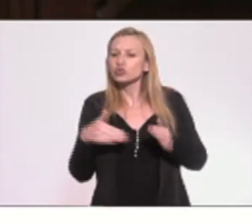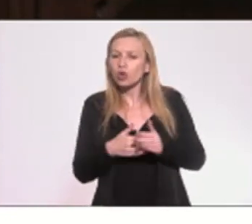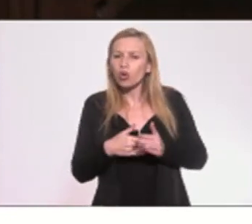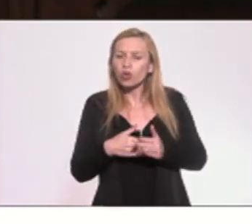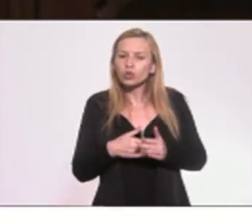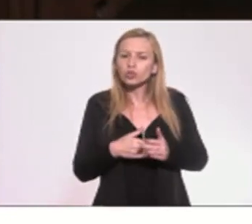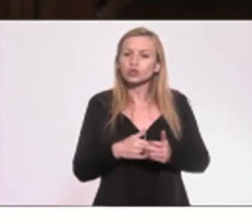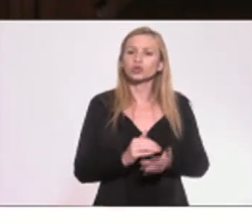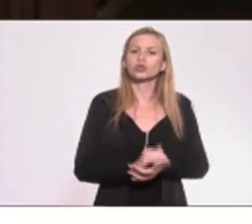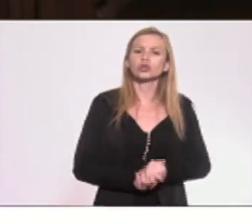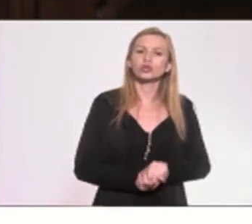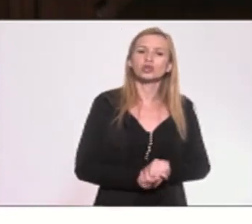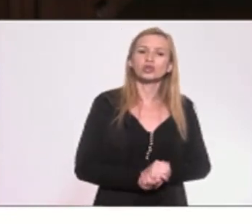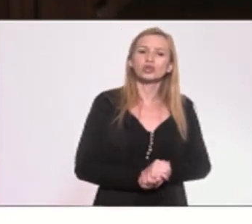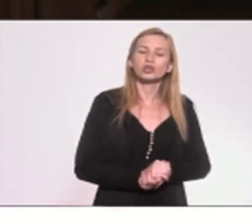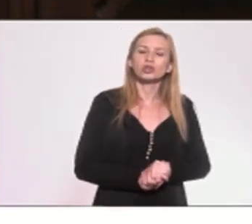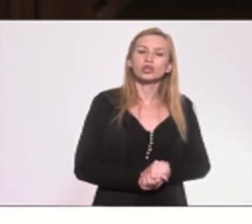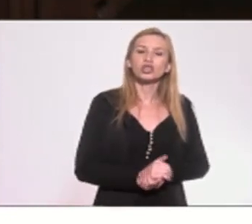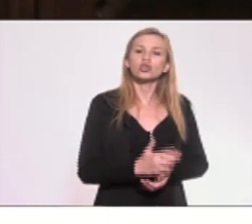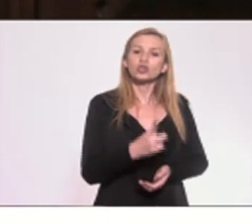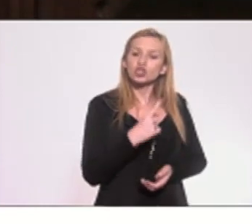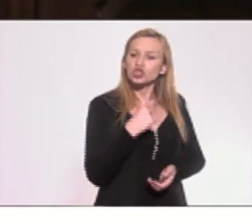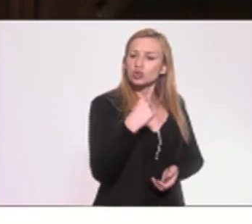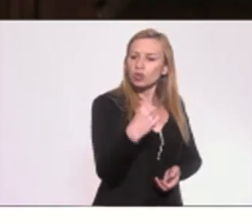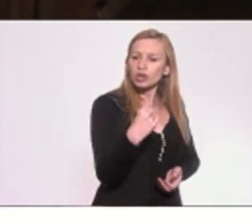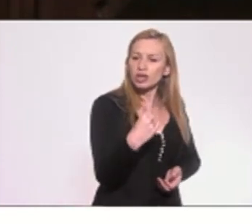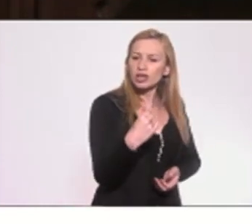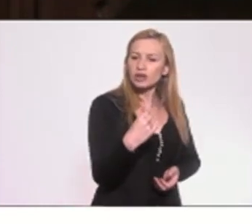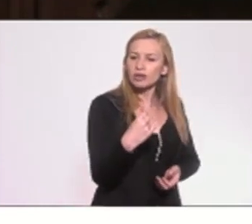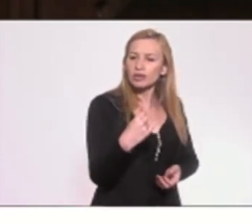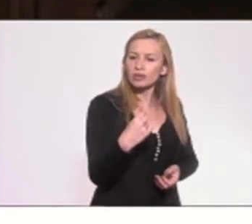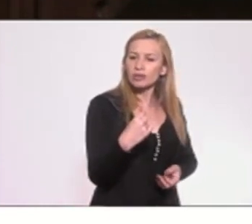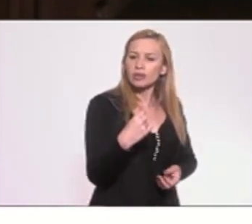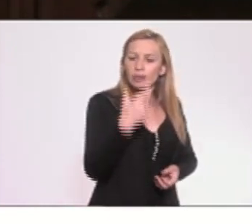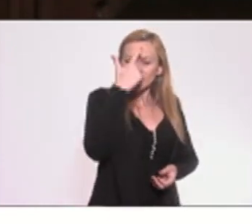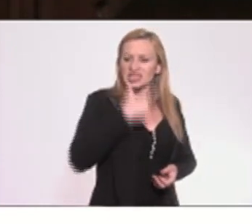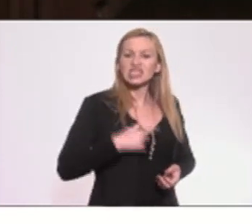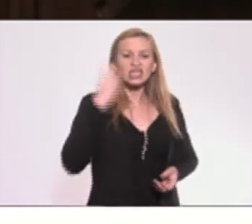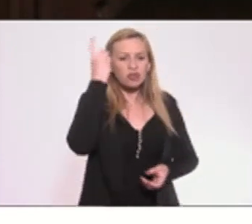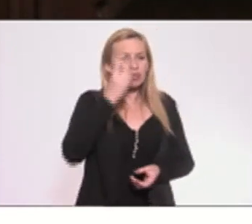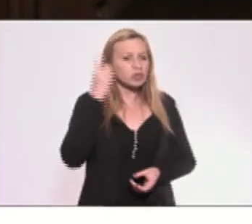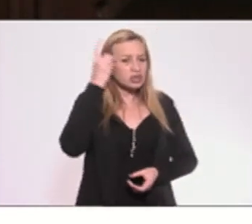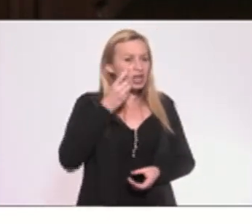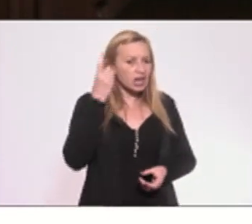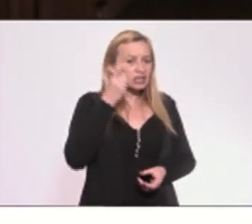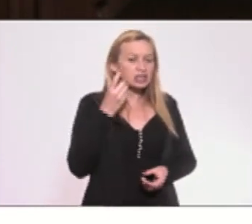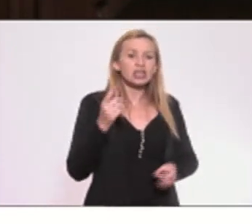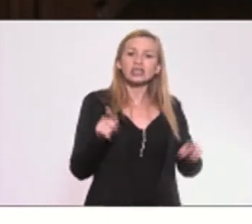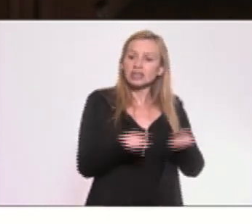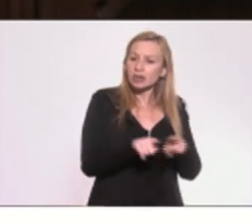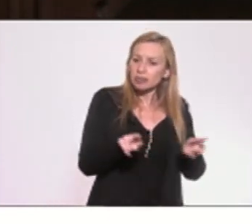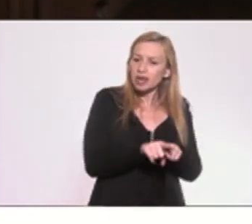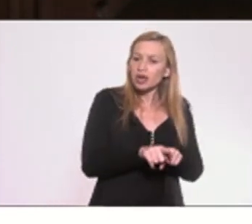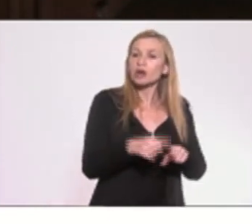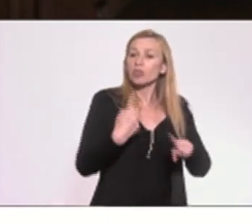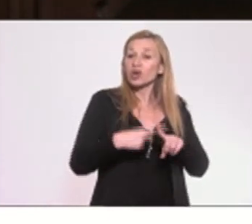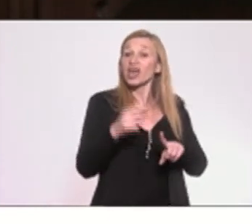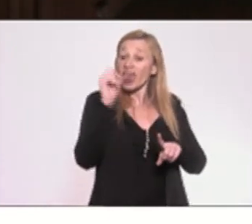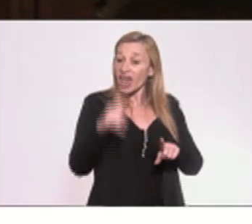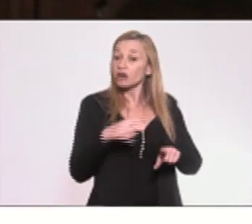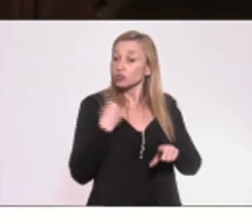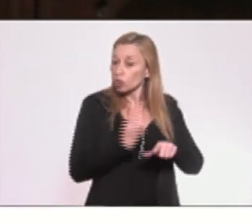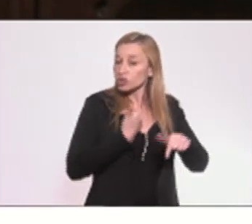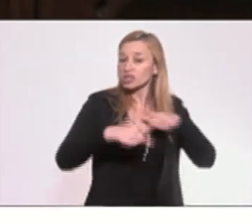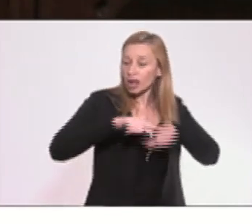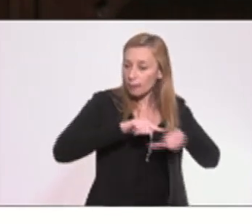nos colocaram aqui dentro dessa casa, mas também coerente no que precisa ser o papel do parlamento. E nesse sentido,